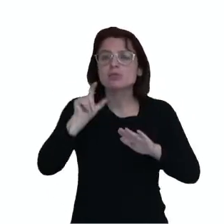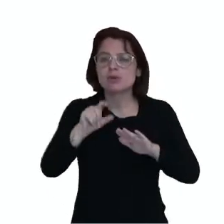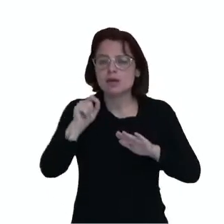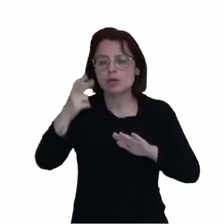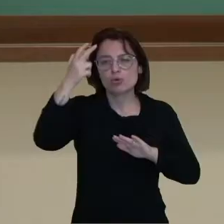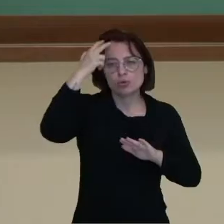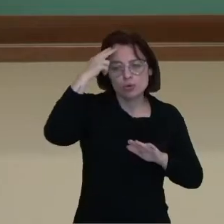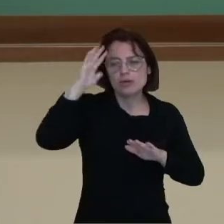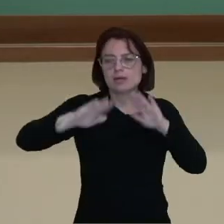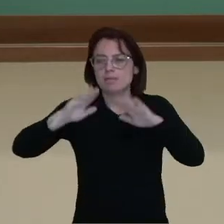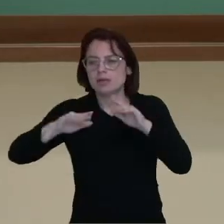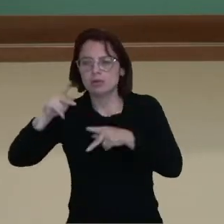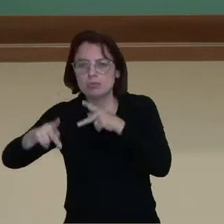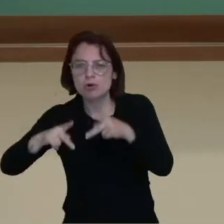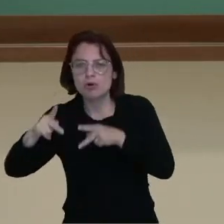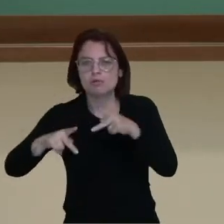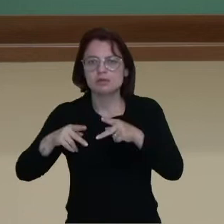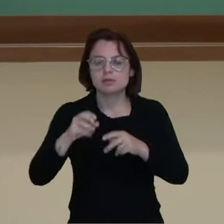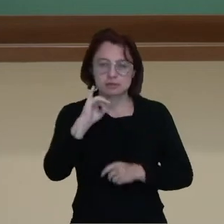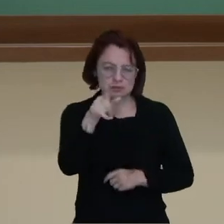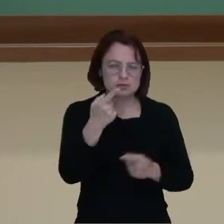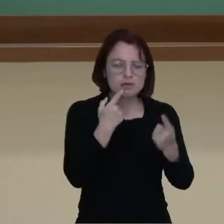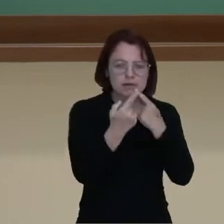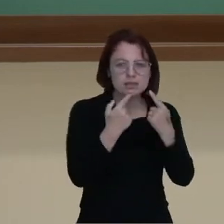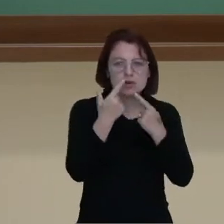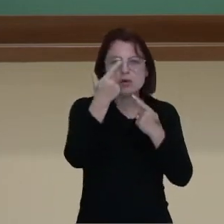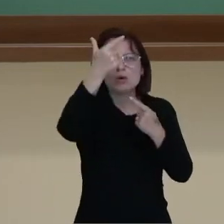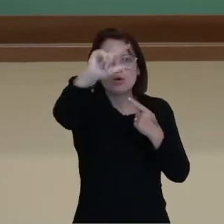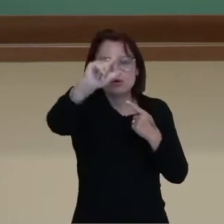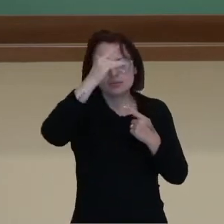Se você tiver uma conversa e tiver a oportunidade de ter